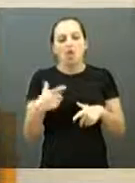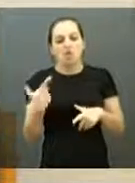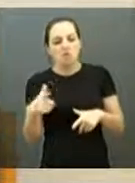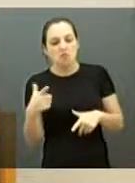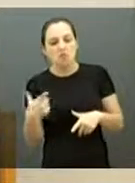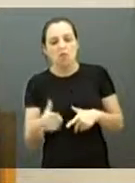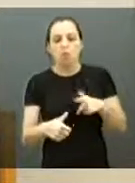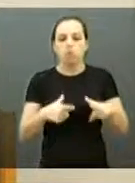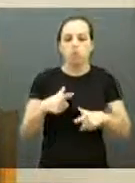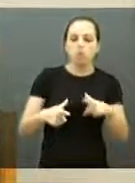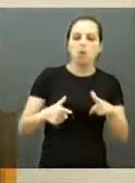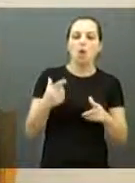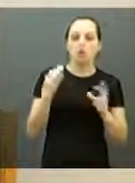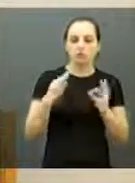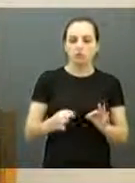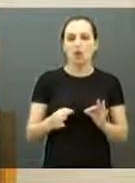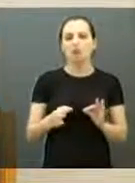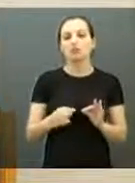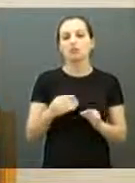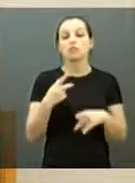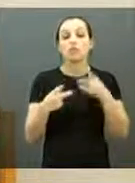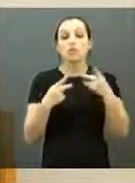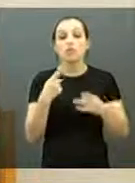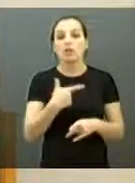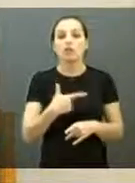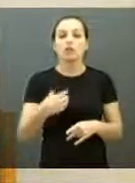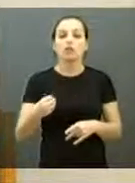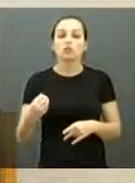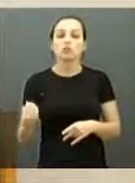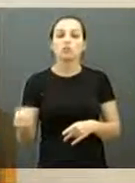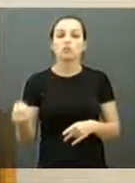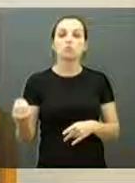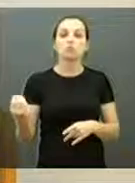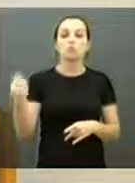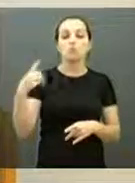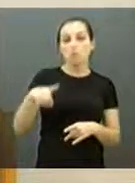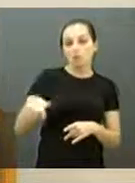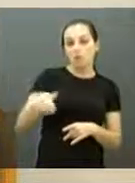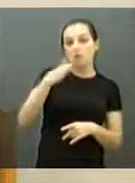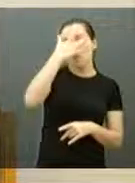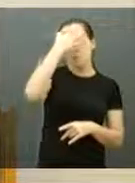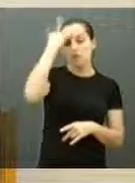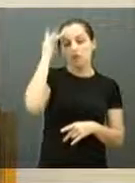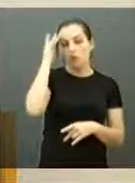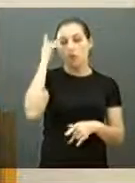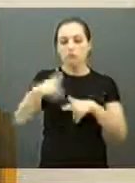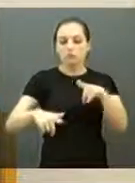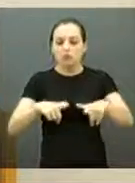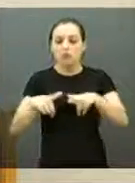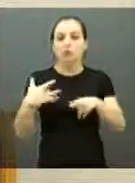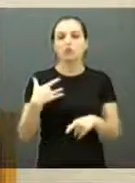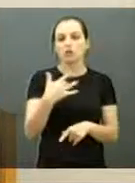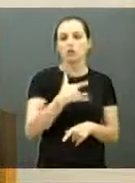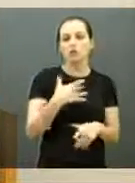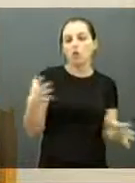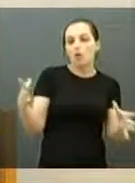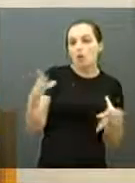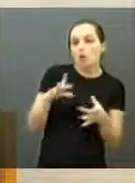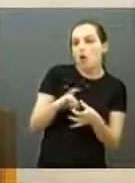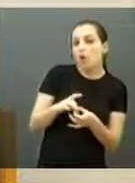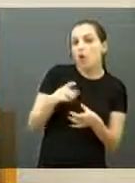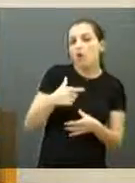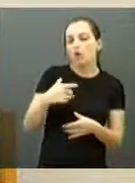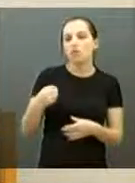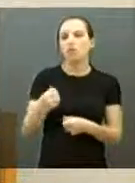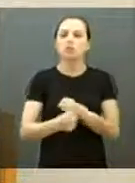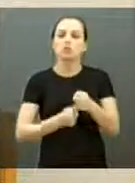horas, está se falando de 2.000 funcionários da saúde, que tem contrato por 36, mas por um acordo feito há 20 anos com o prefeito De